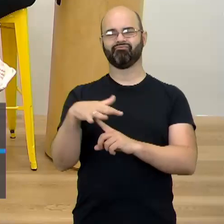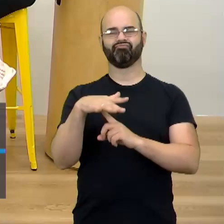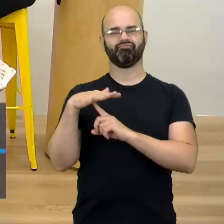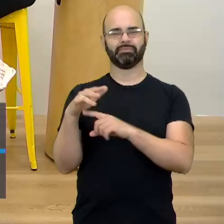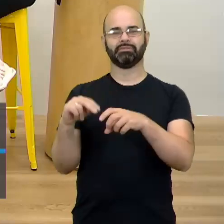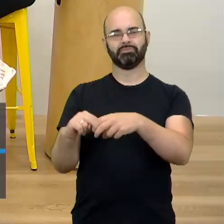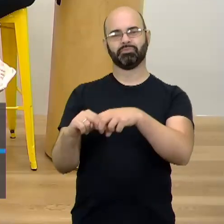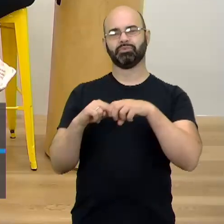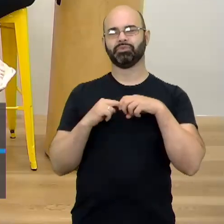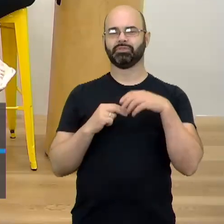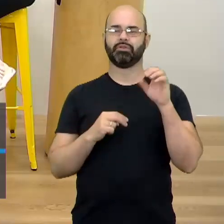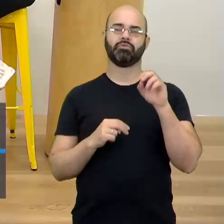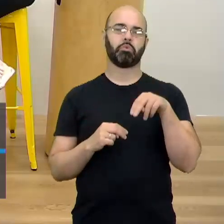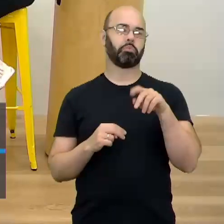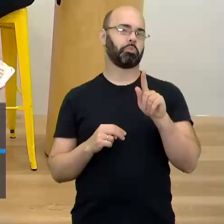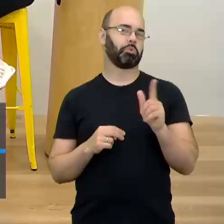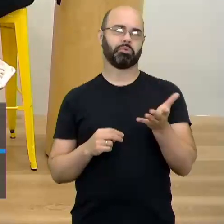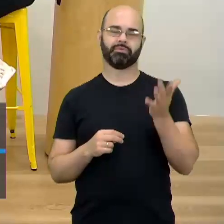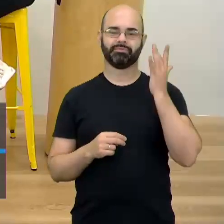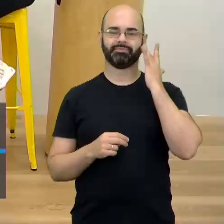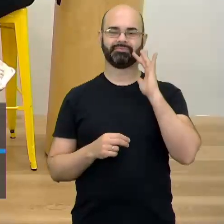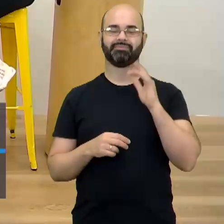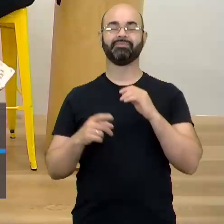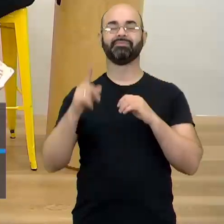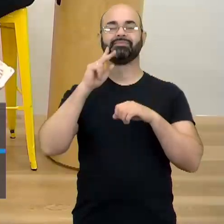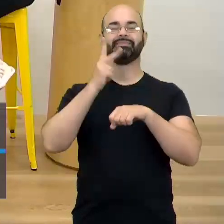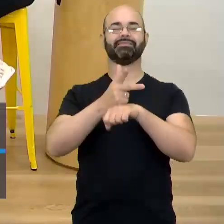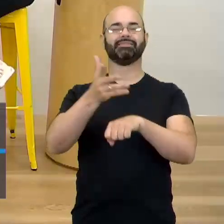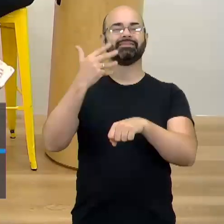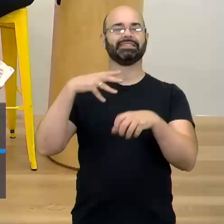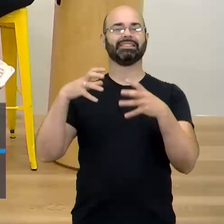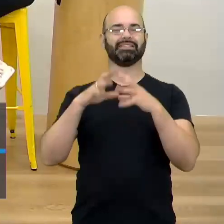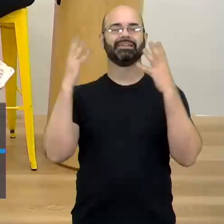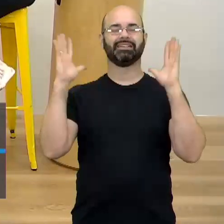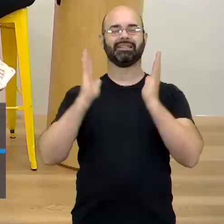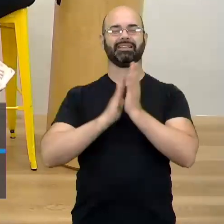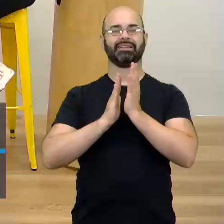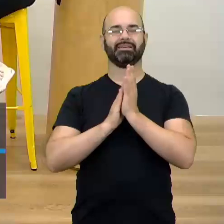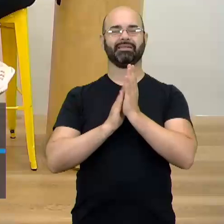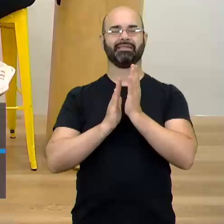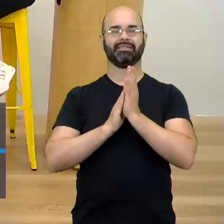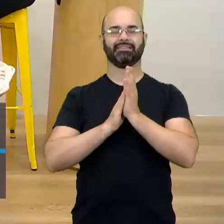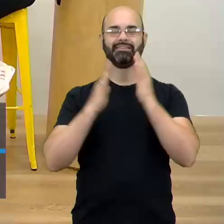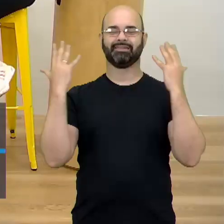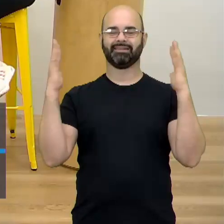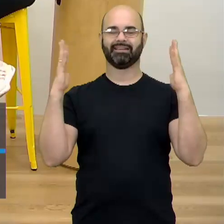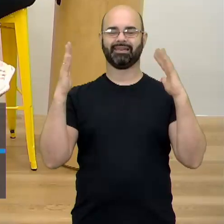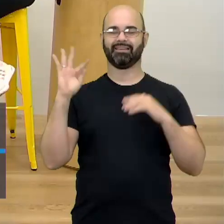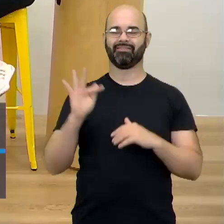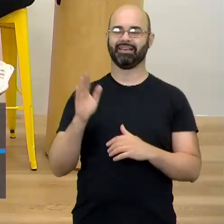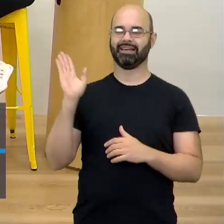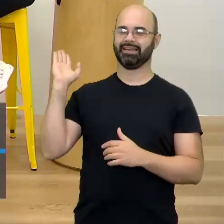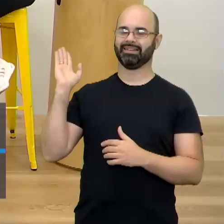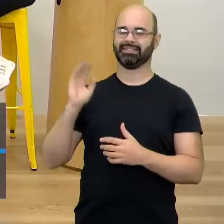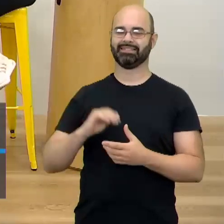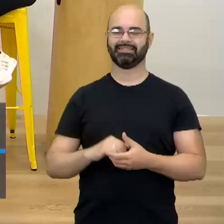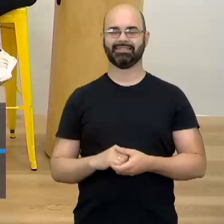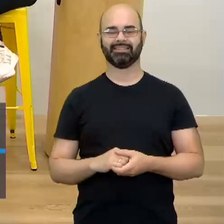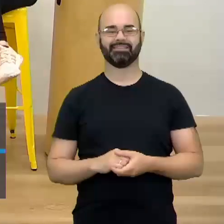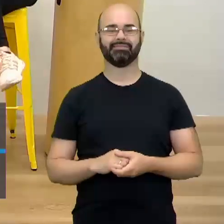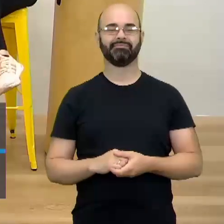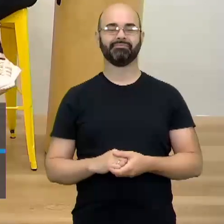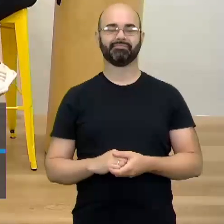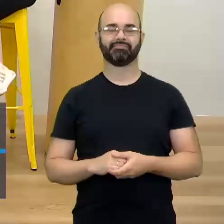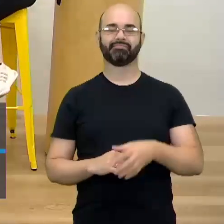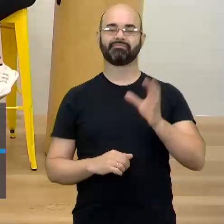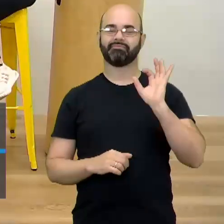uma ONG aí do meio ambiente. E engraçado que eles ficam tudo felizes, olha lá, todo mundo batendo palma porque nós estamos falando que eles gostam de verde. E legal que cada vez mais